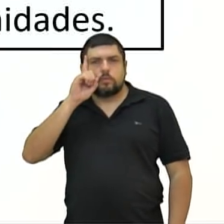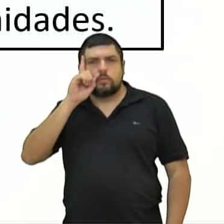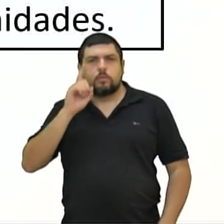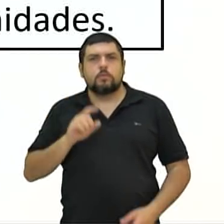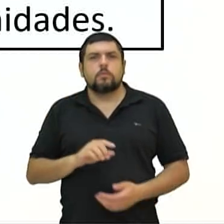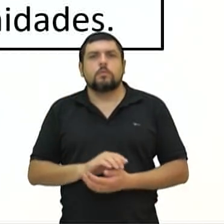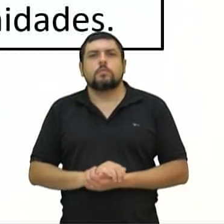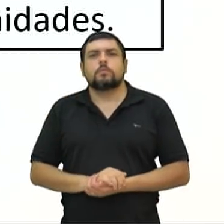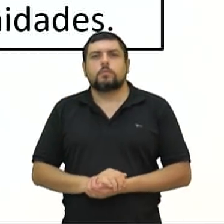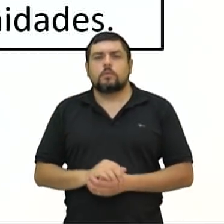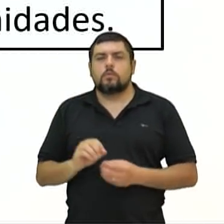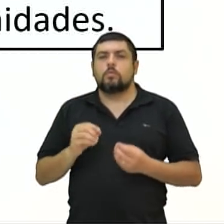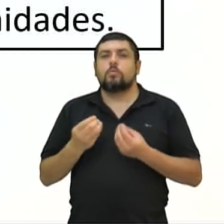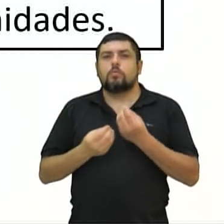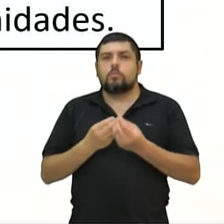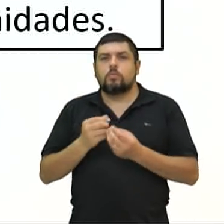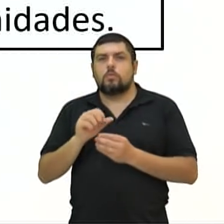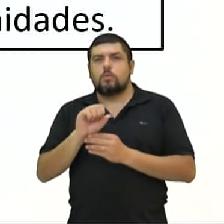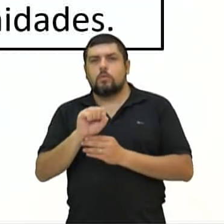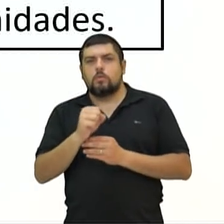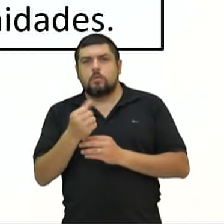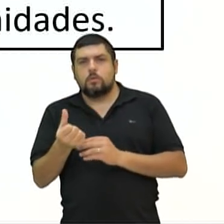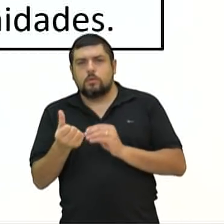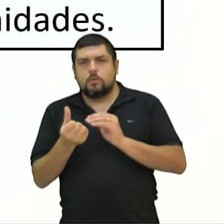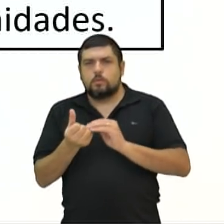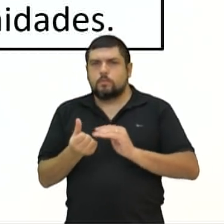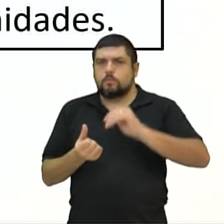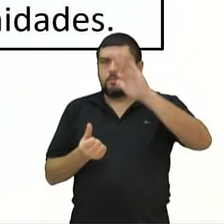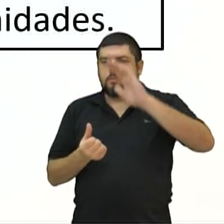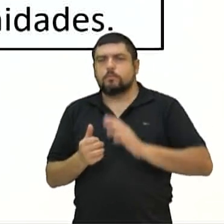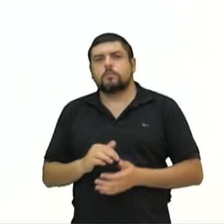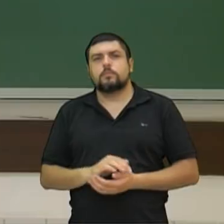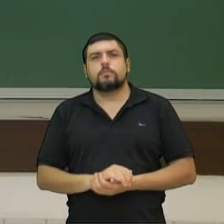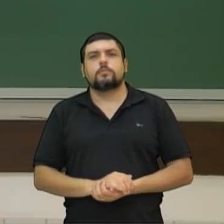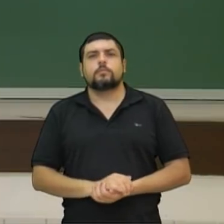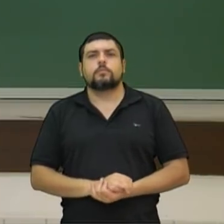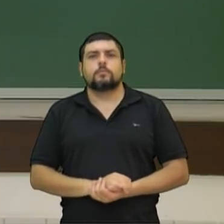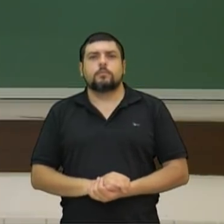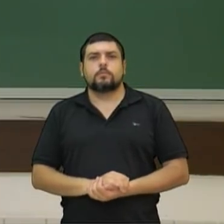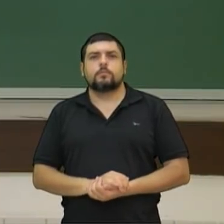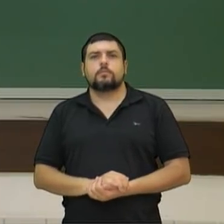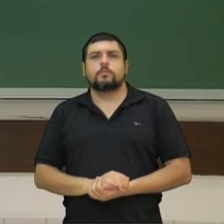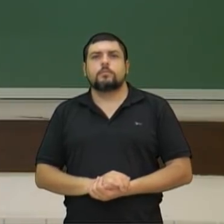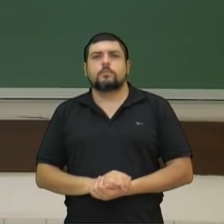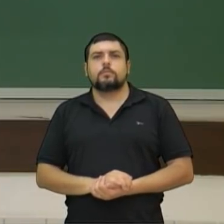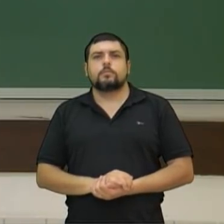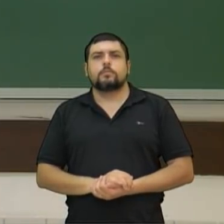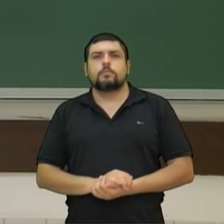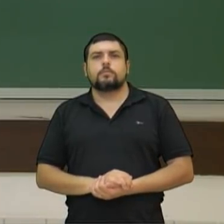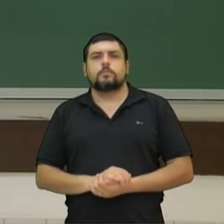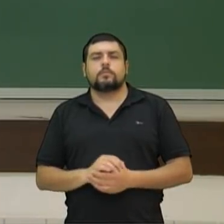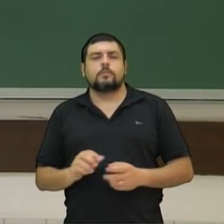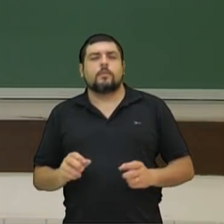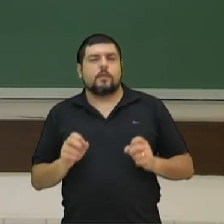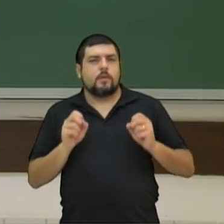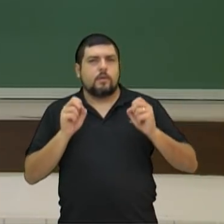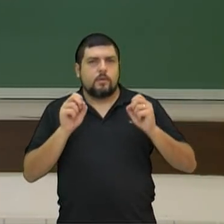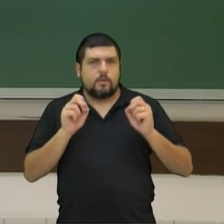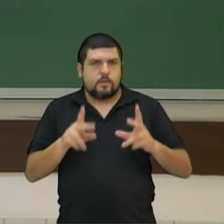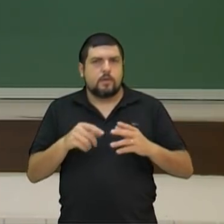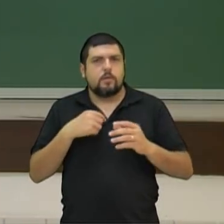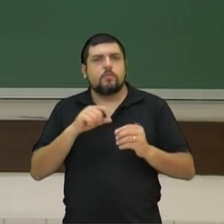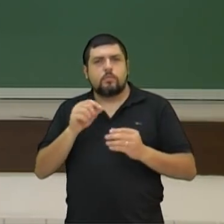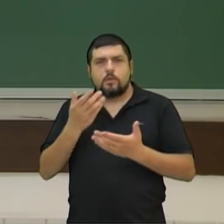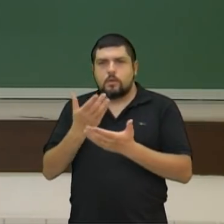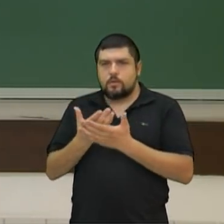vendidos mais do que 86 unidades, ou 86 unidades. Legal? Era esse o desafio da aula